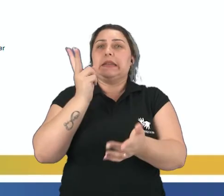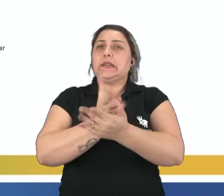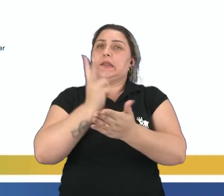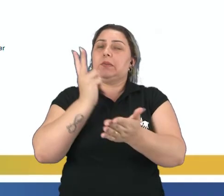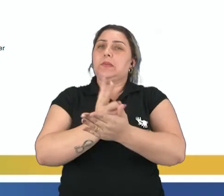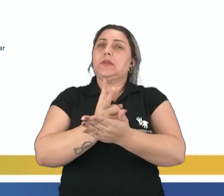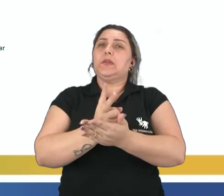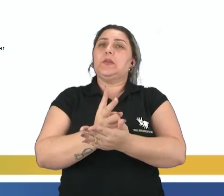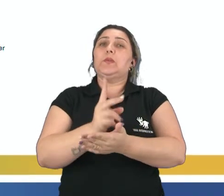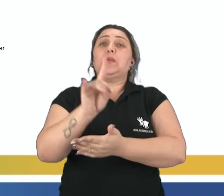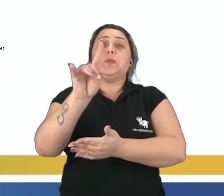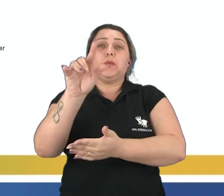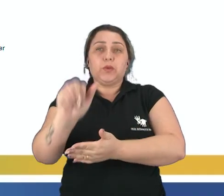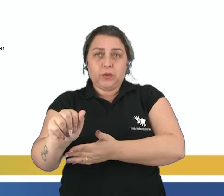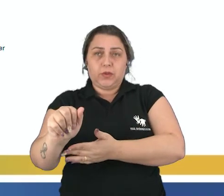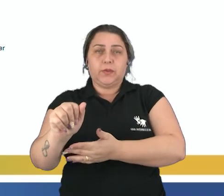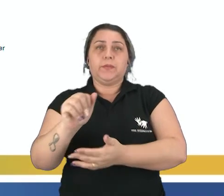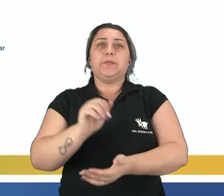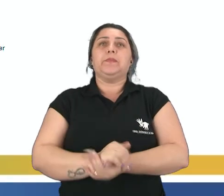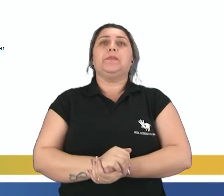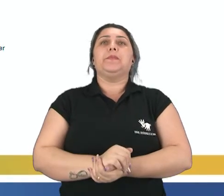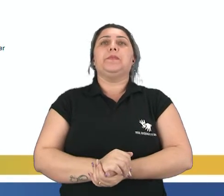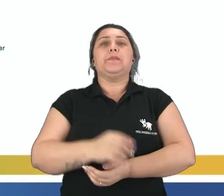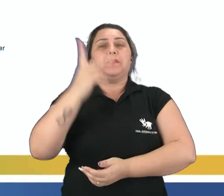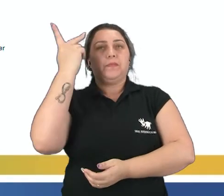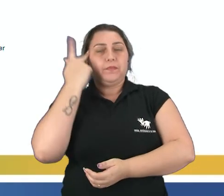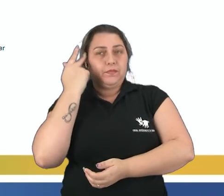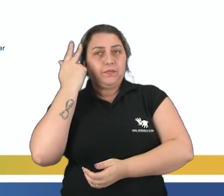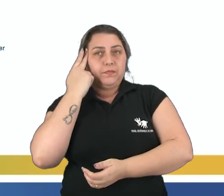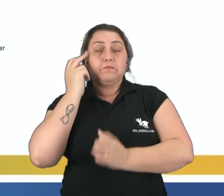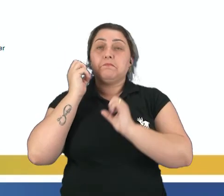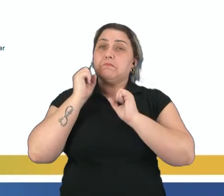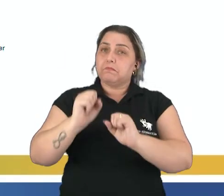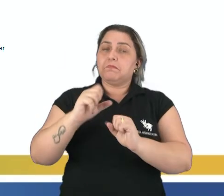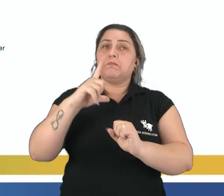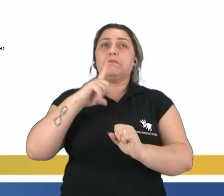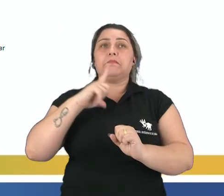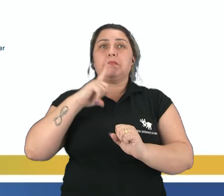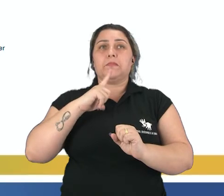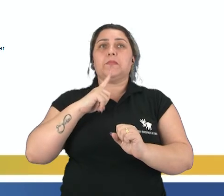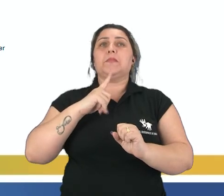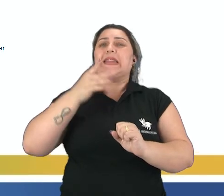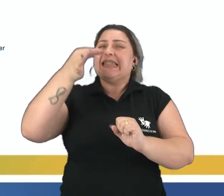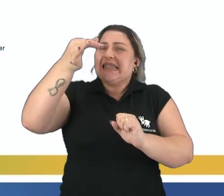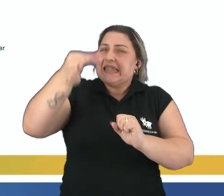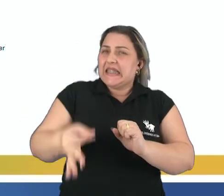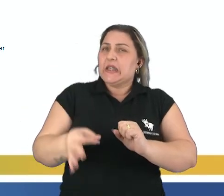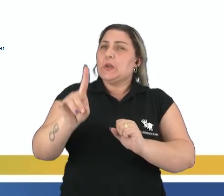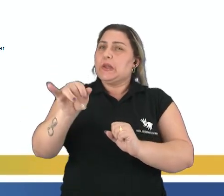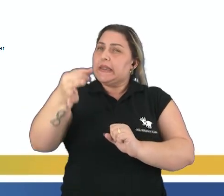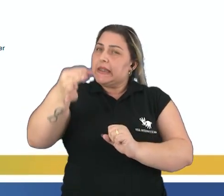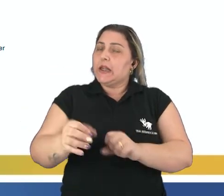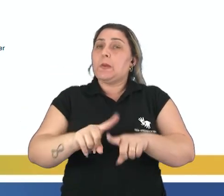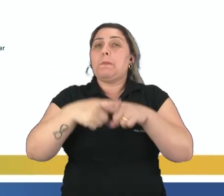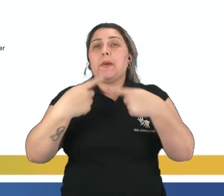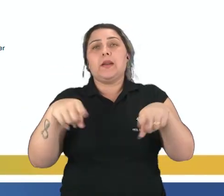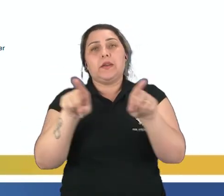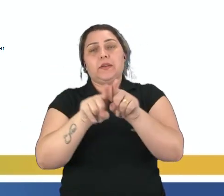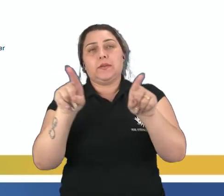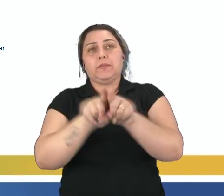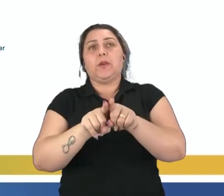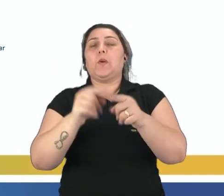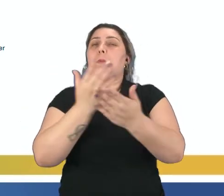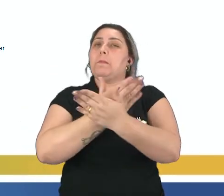mesma contagem de dias, que normalmente pode ser que ele seja regular. Só que pode ser que quando esses